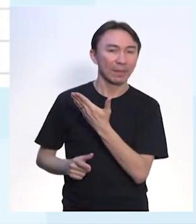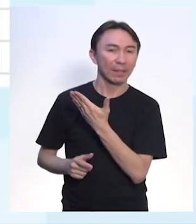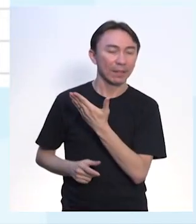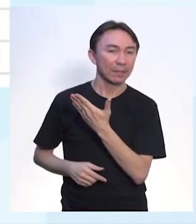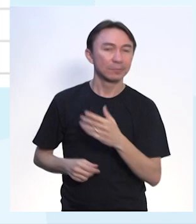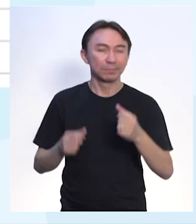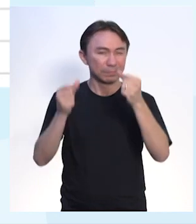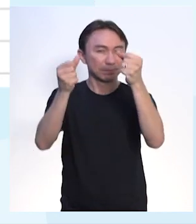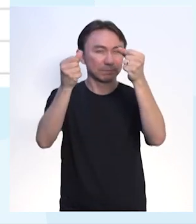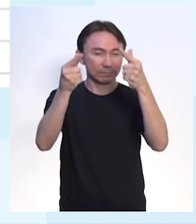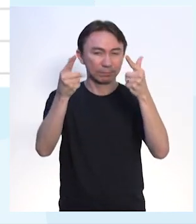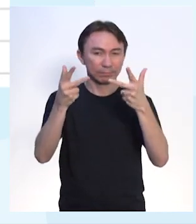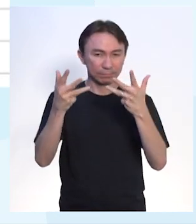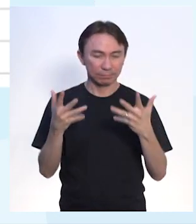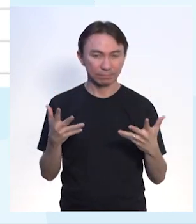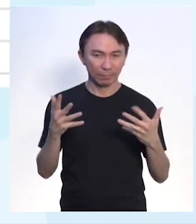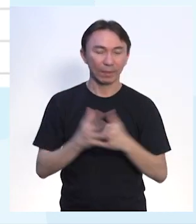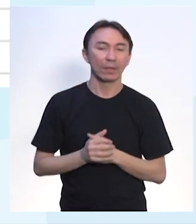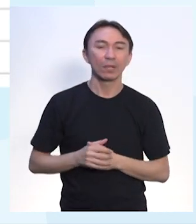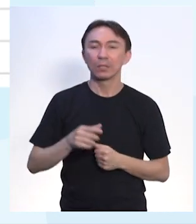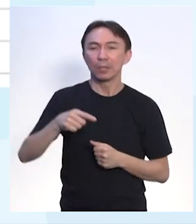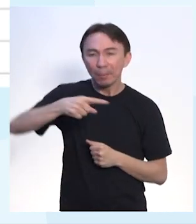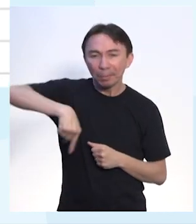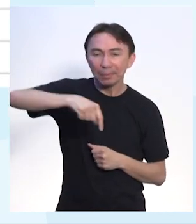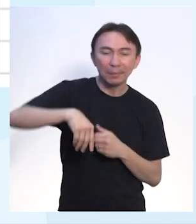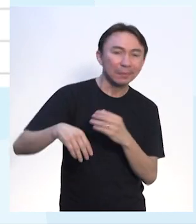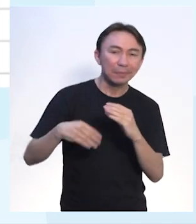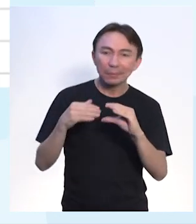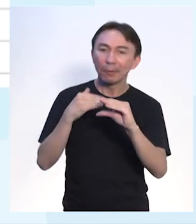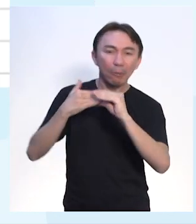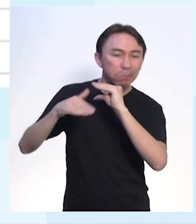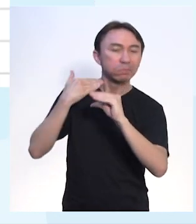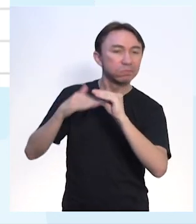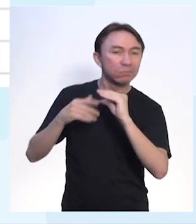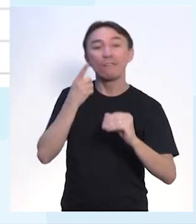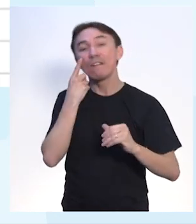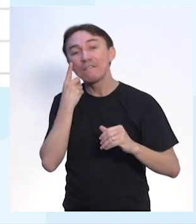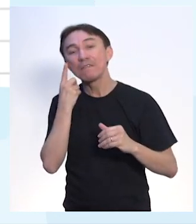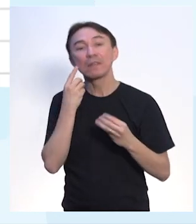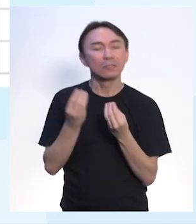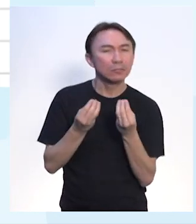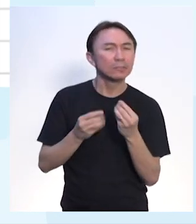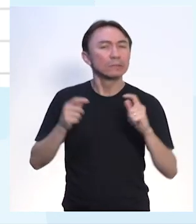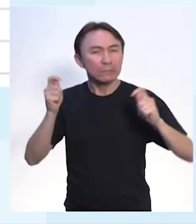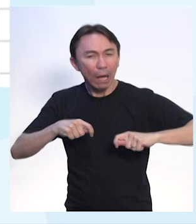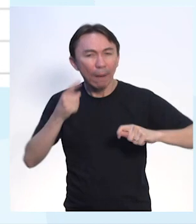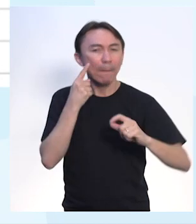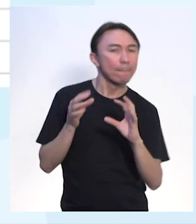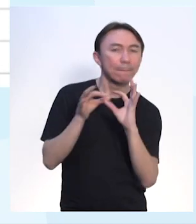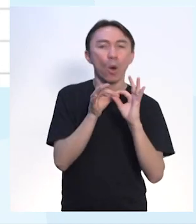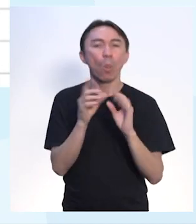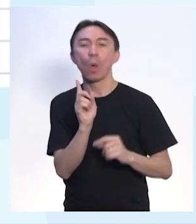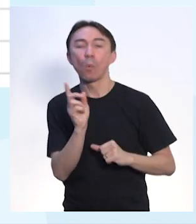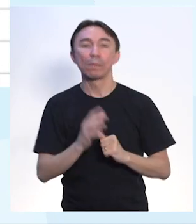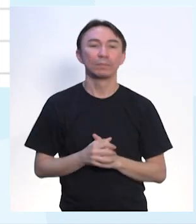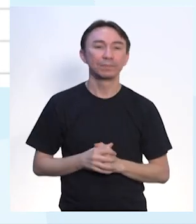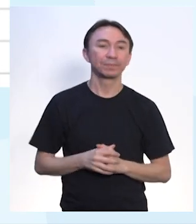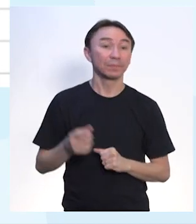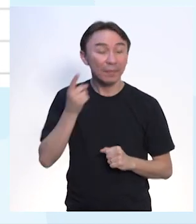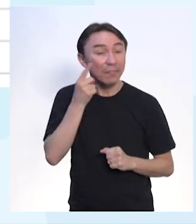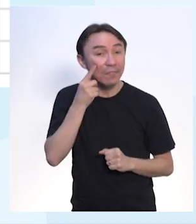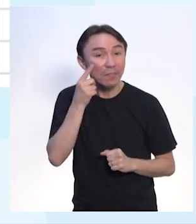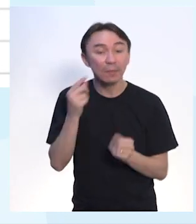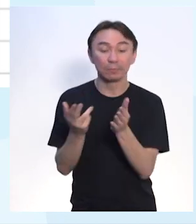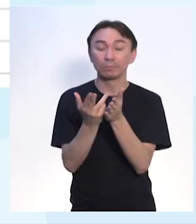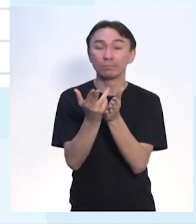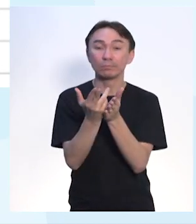dessa atividade aí, para a gente interagir e ver se vocês conseguem elencar e ver essa forma. Observe as figuras a